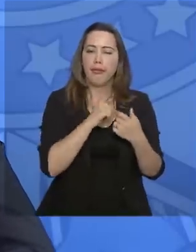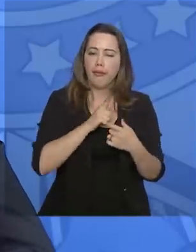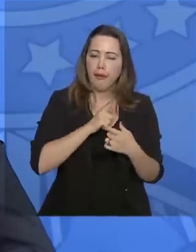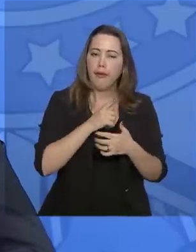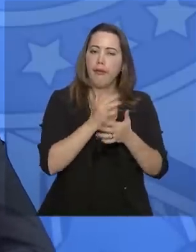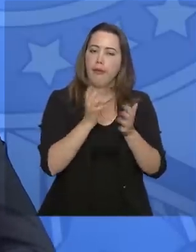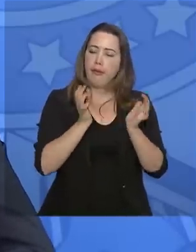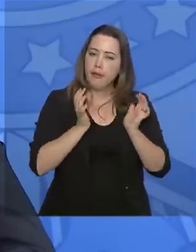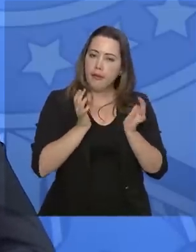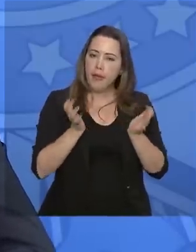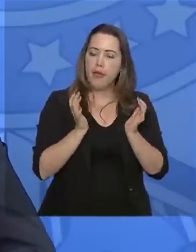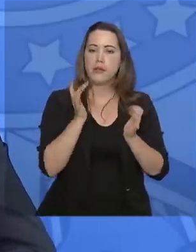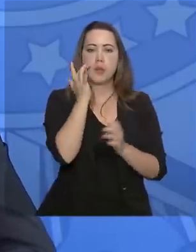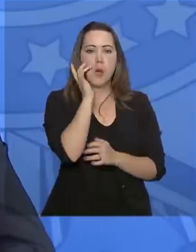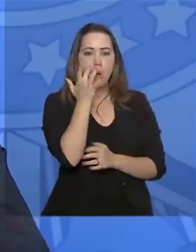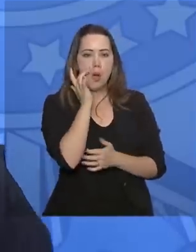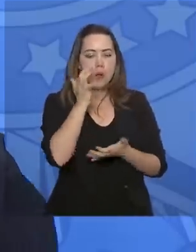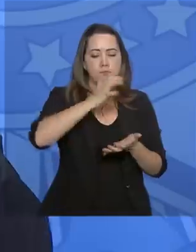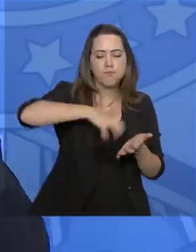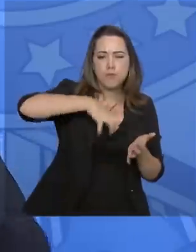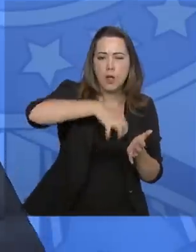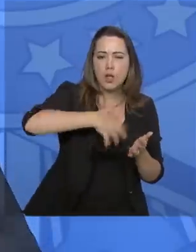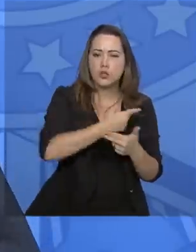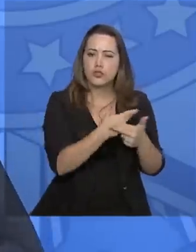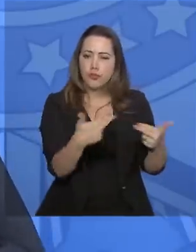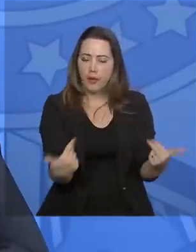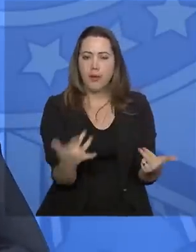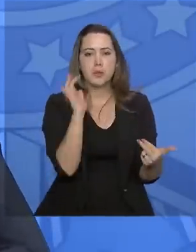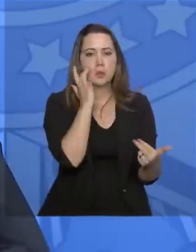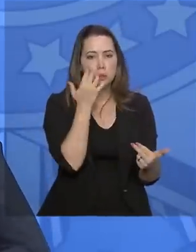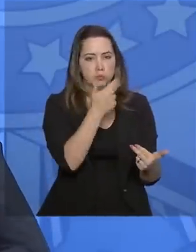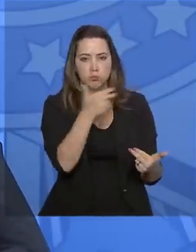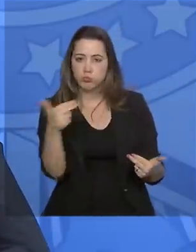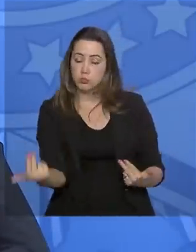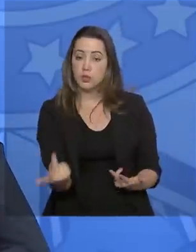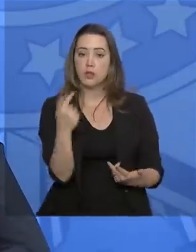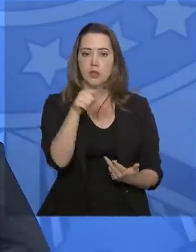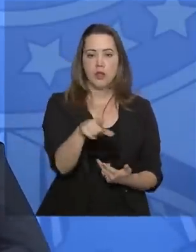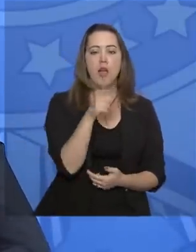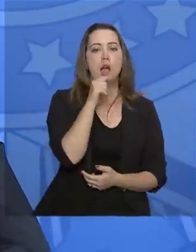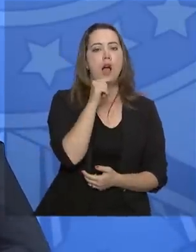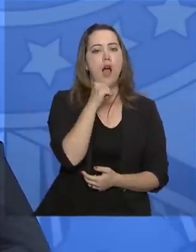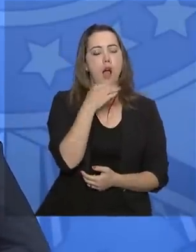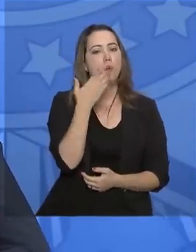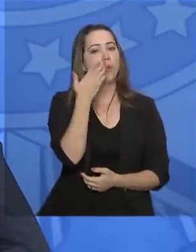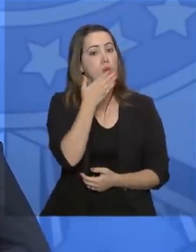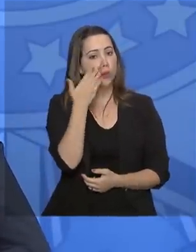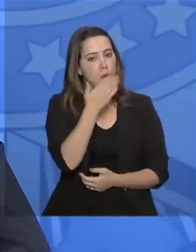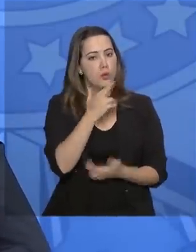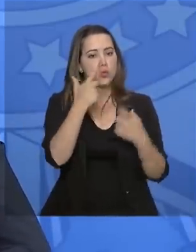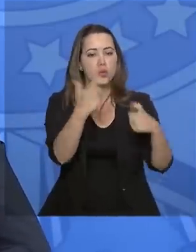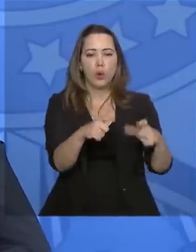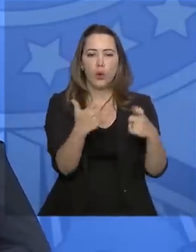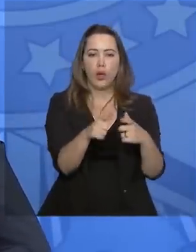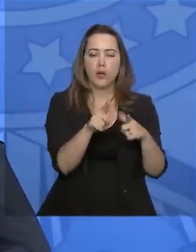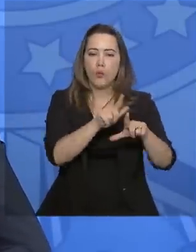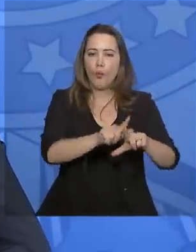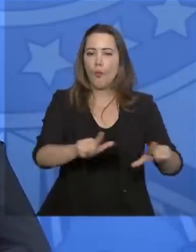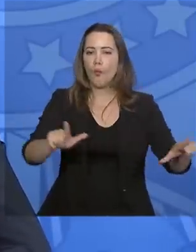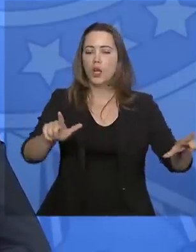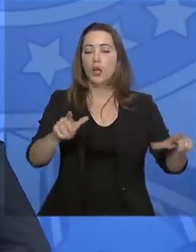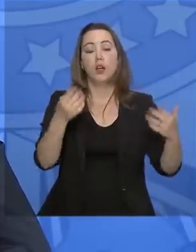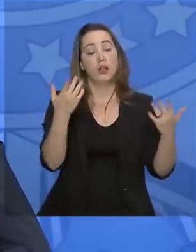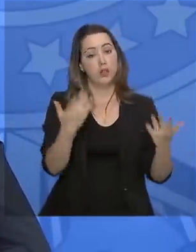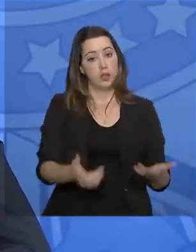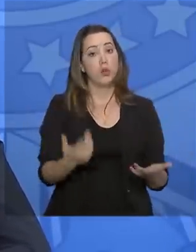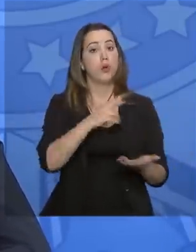suas diversas pela sua biodiversidade água doce grandes espaços vazios muita